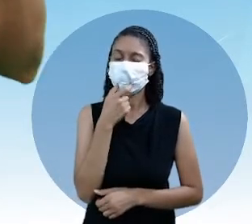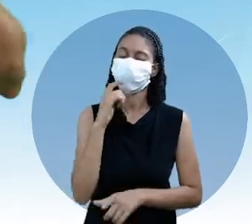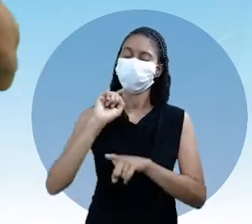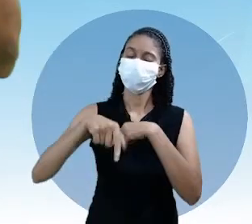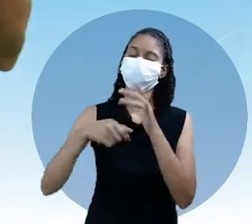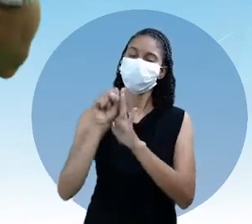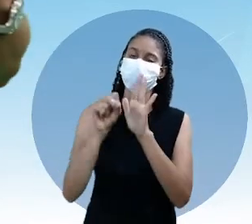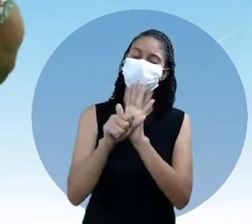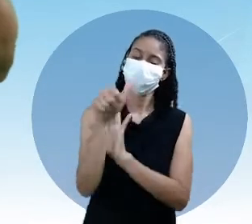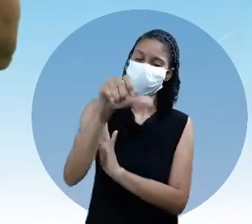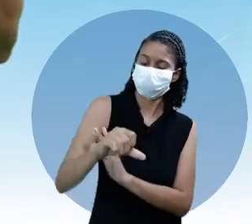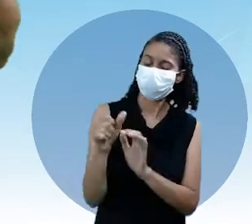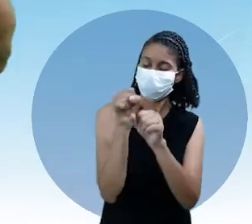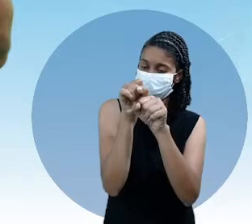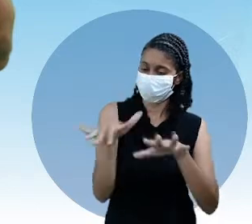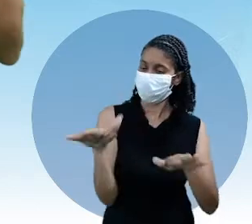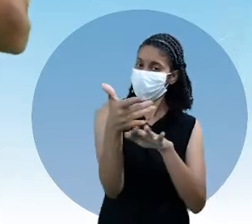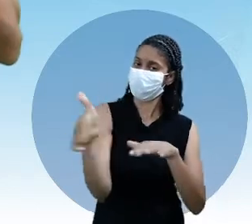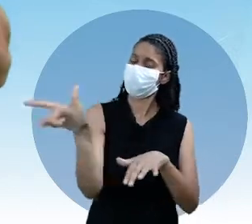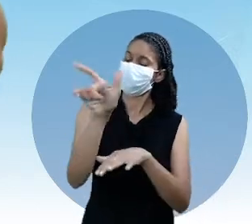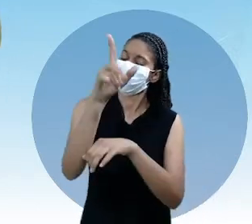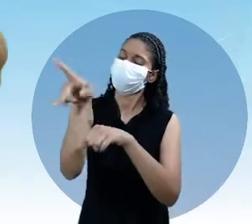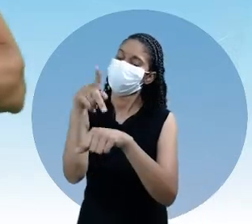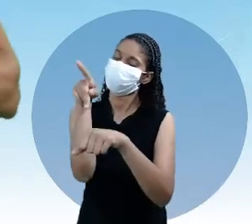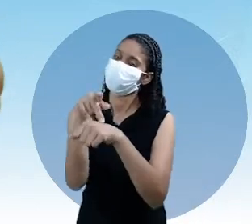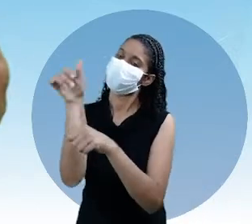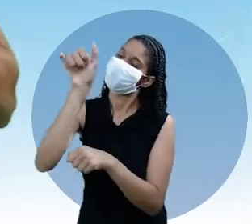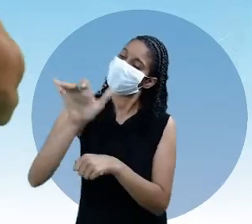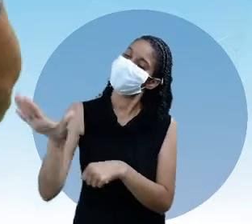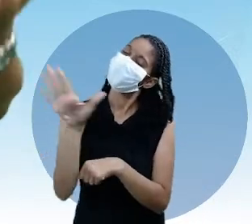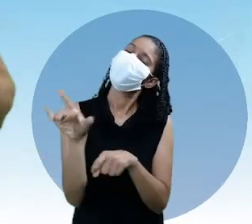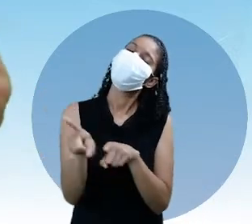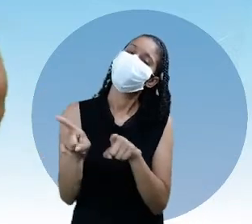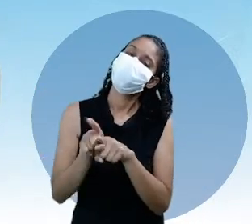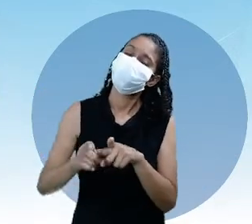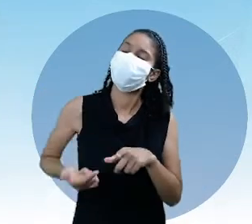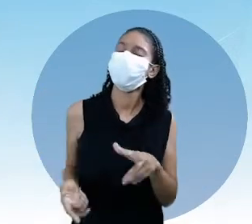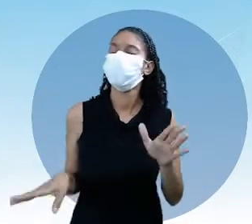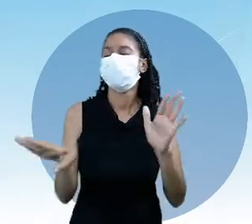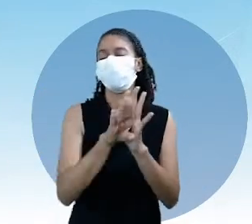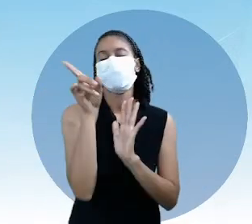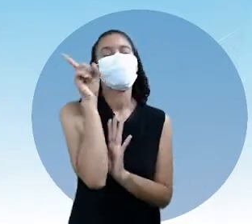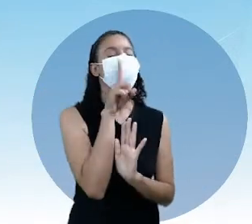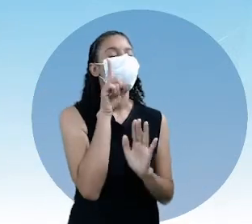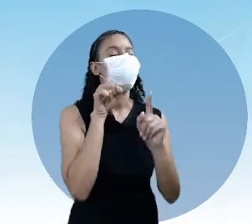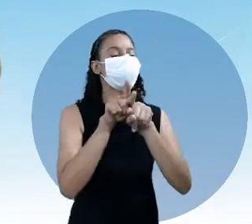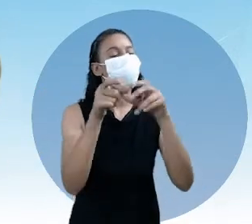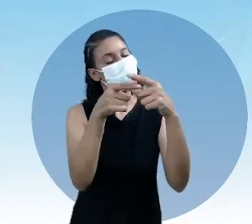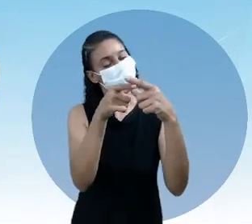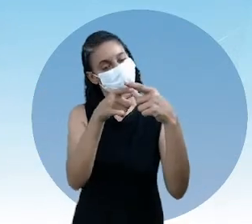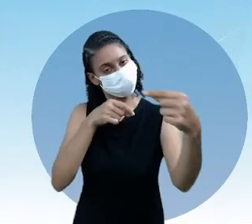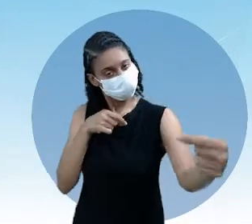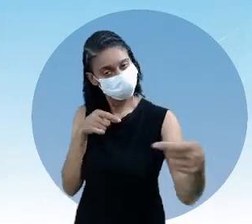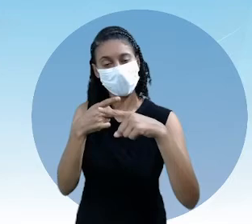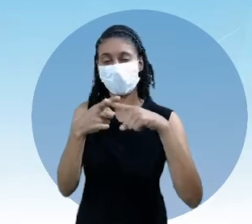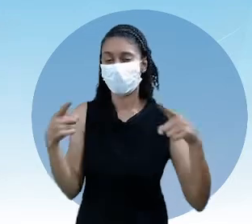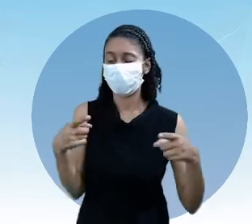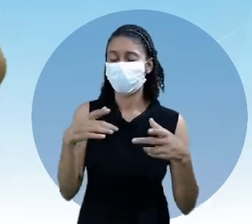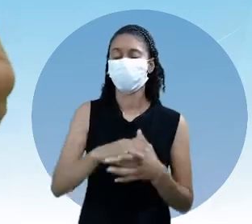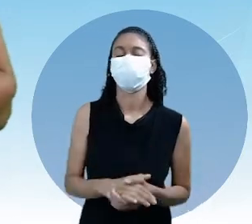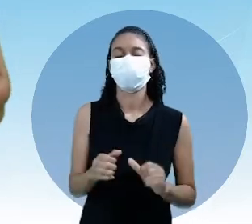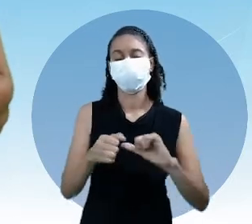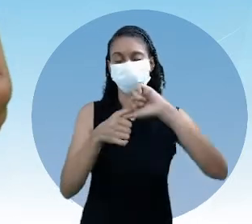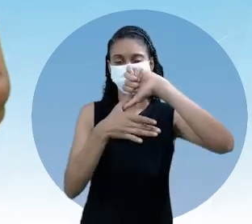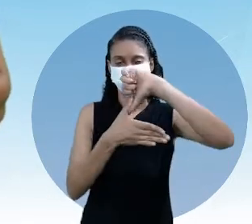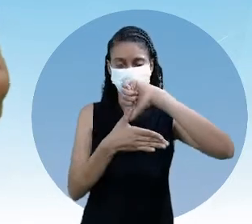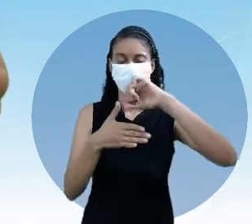expandir para outros países da Europa e saindo até da Europa, né? Chegando aos Estados Unidos, ao Japão. Mas, no caso da